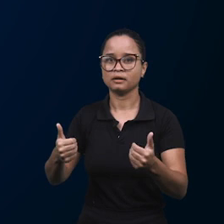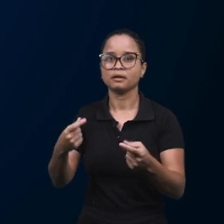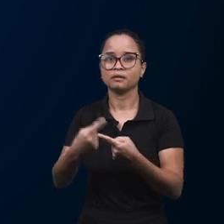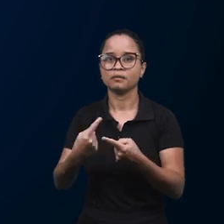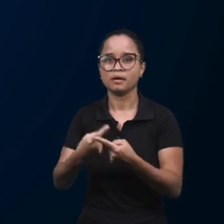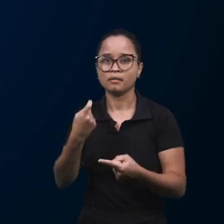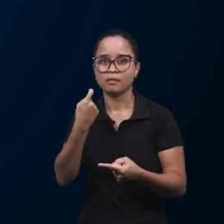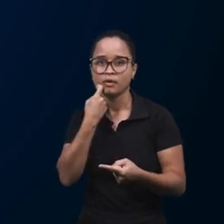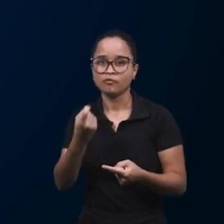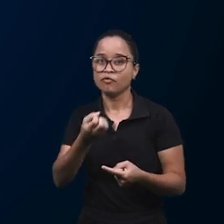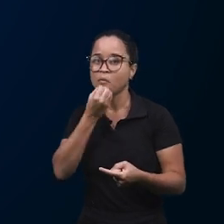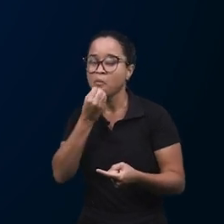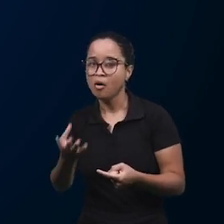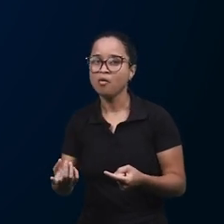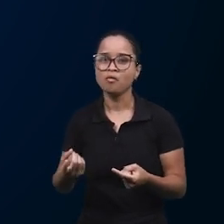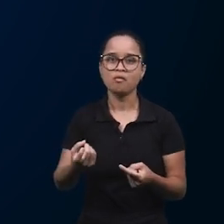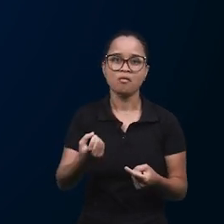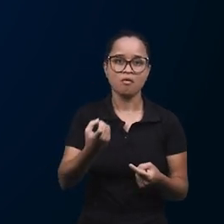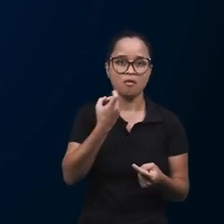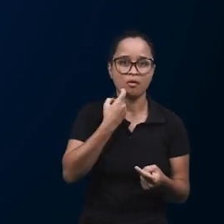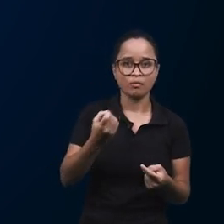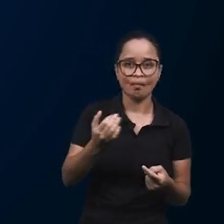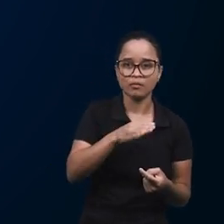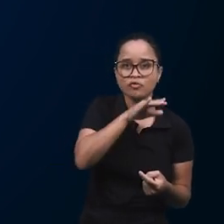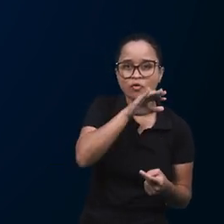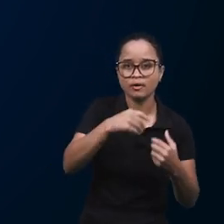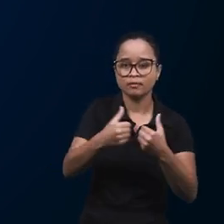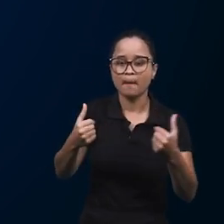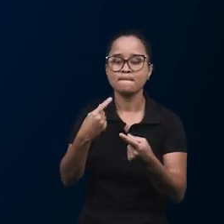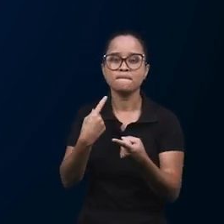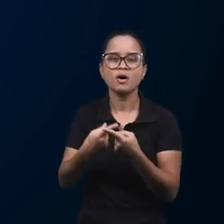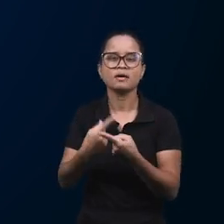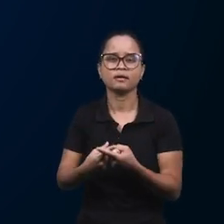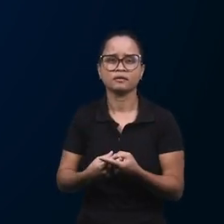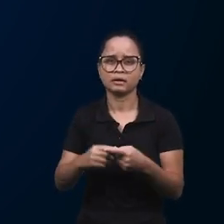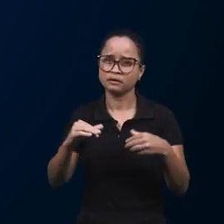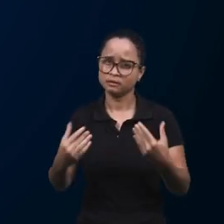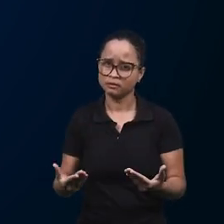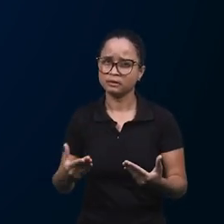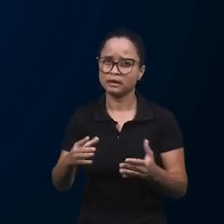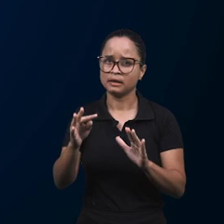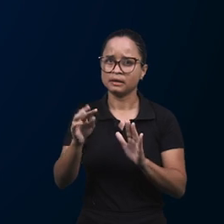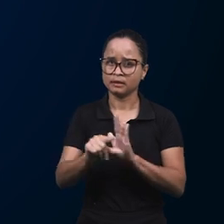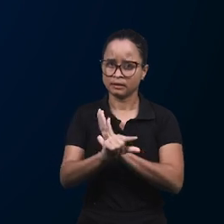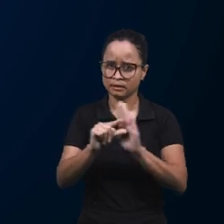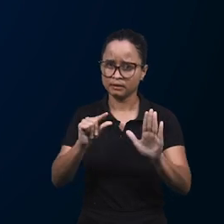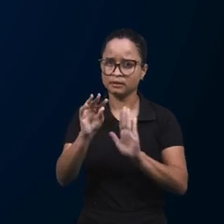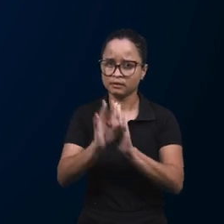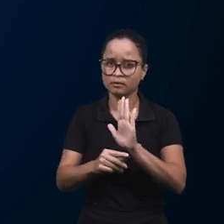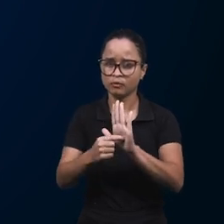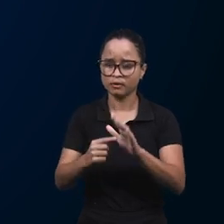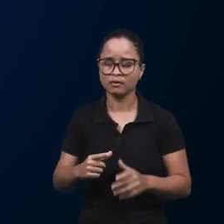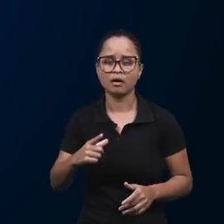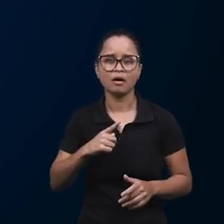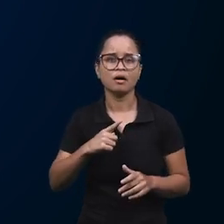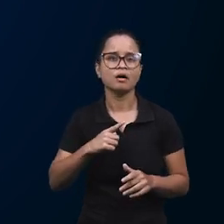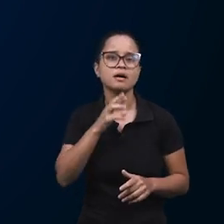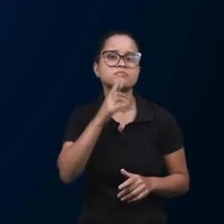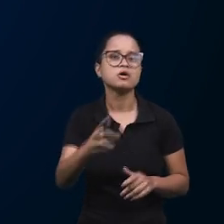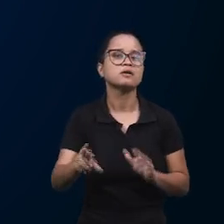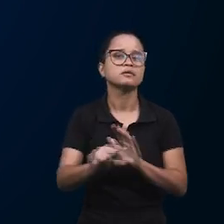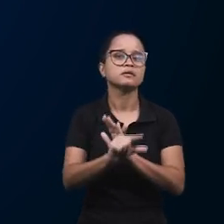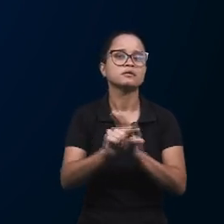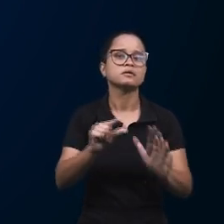os motivos do texto. Irmãos, nós podemos encontrar as respostas no versículos 41